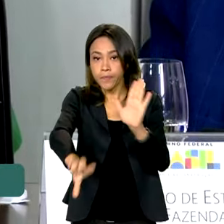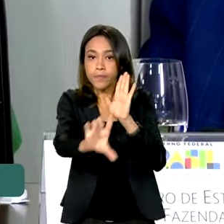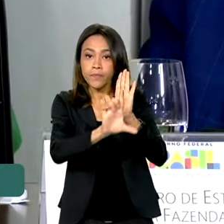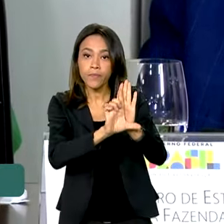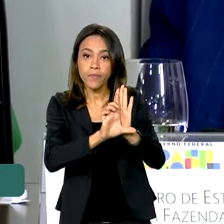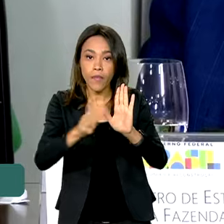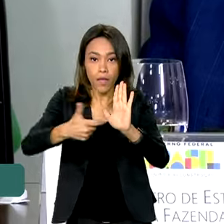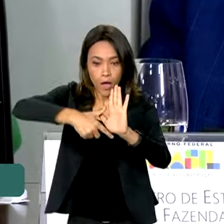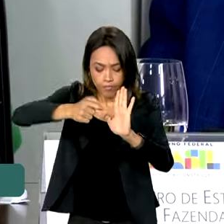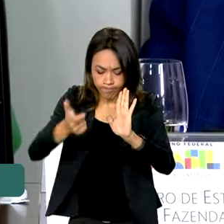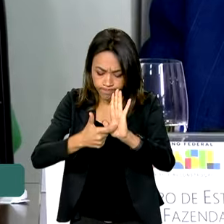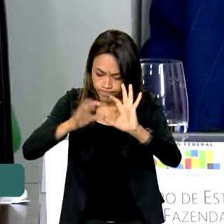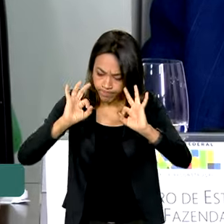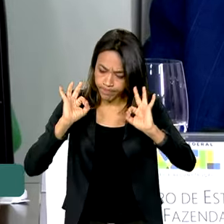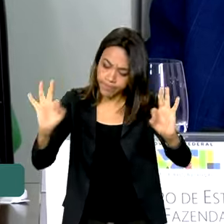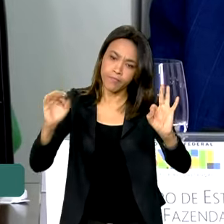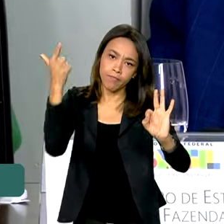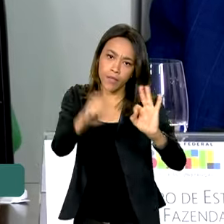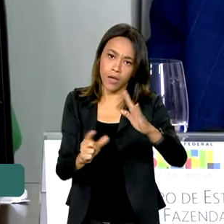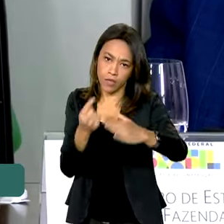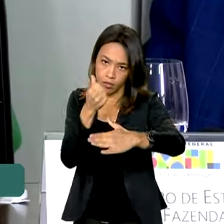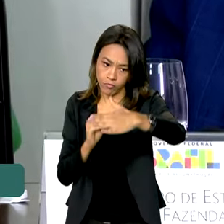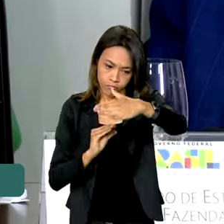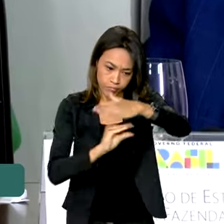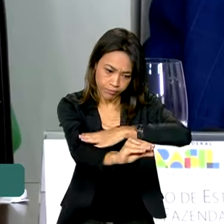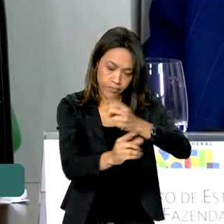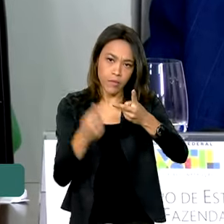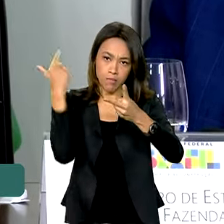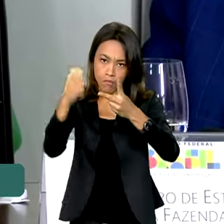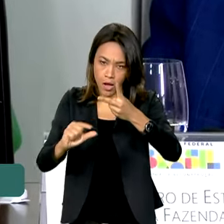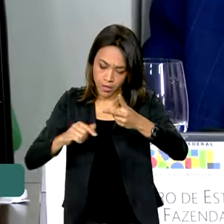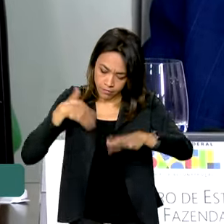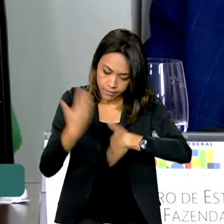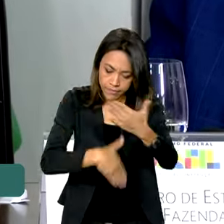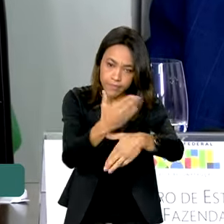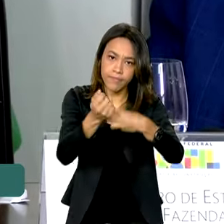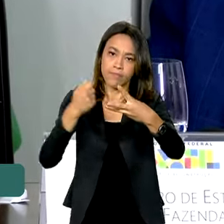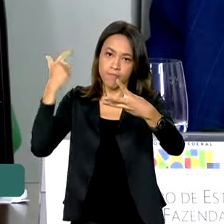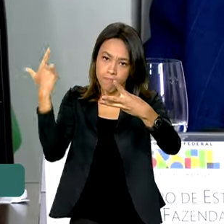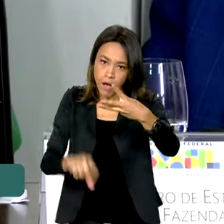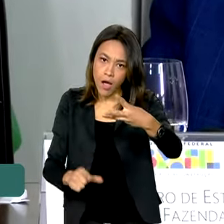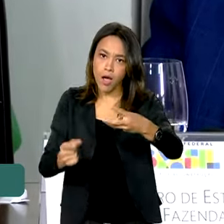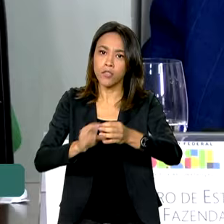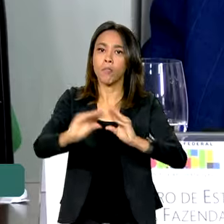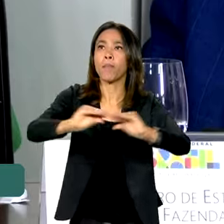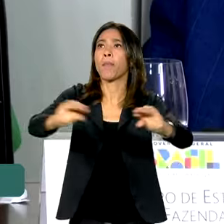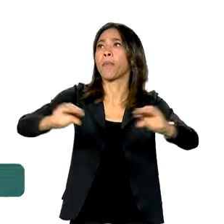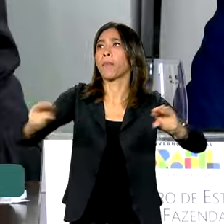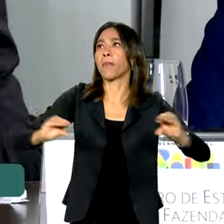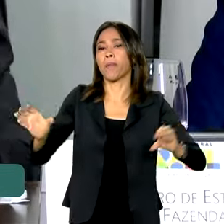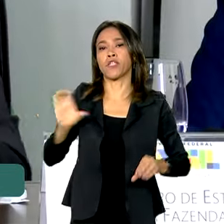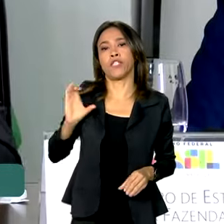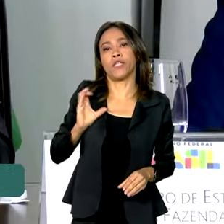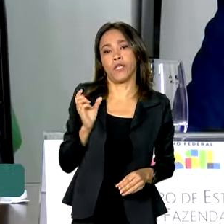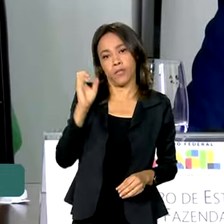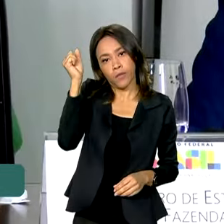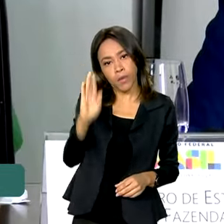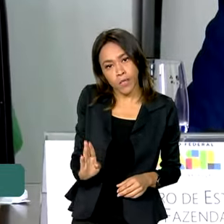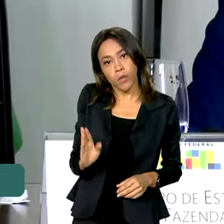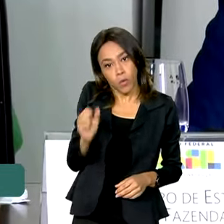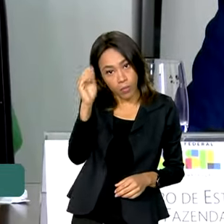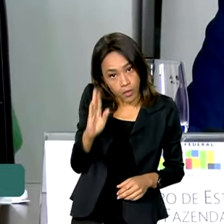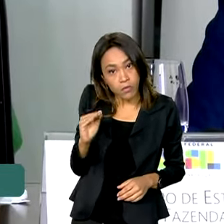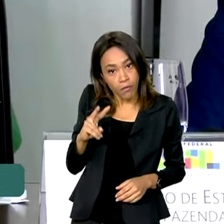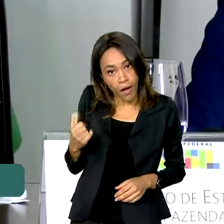possibilidade concreta de mais investimento, mais crescimento e mais distribuição de riqueza nesse país. O Brasil vai